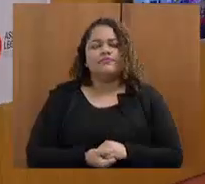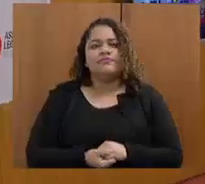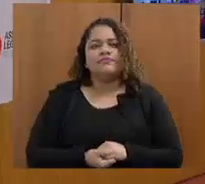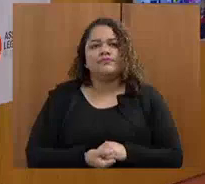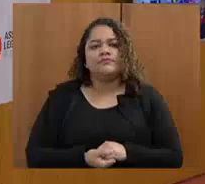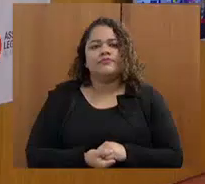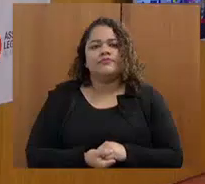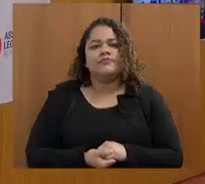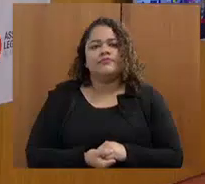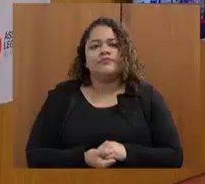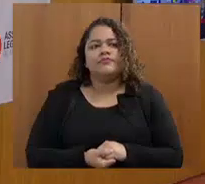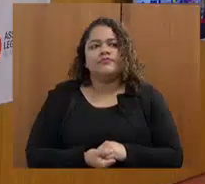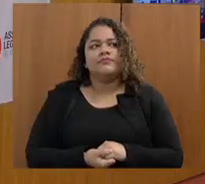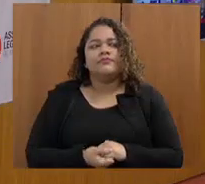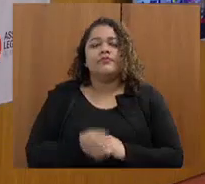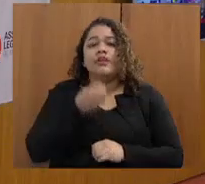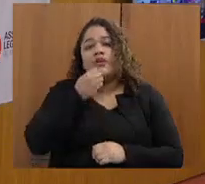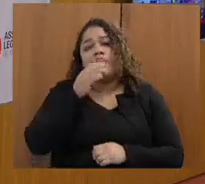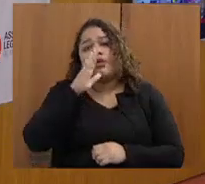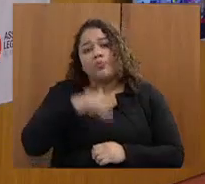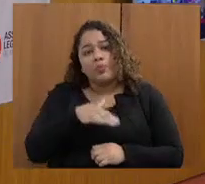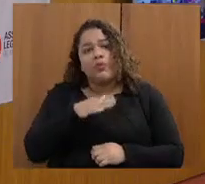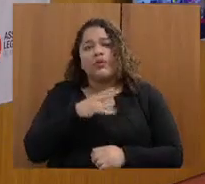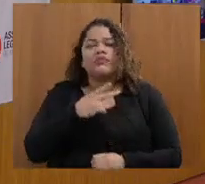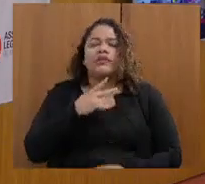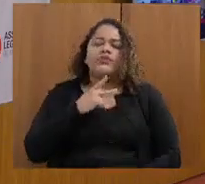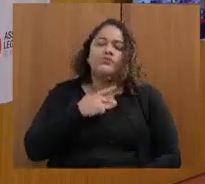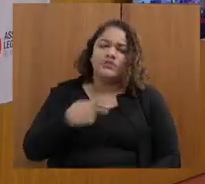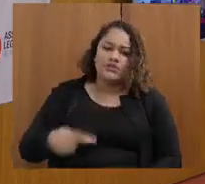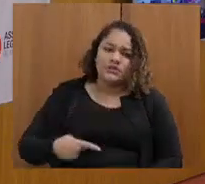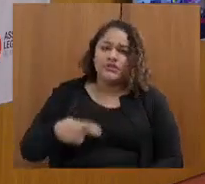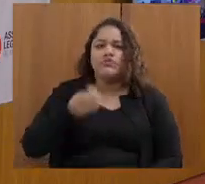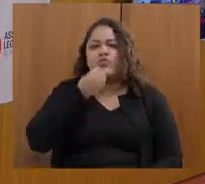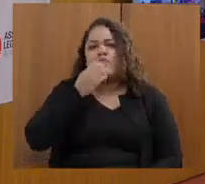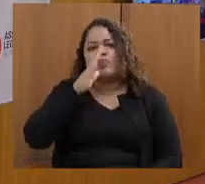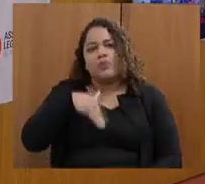Boa tarde Presidente Boa tarde colegas Deputados